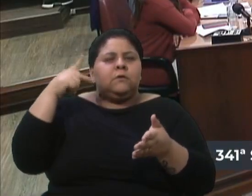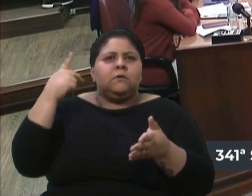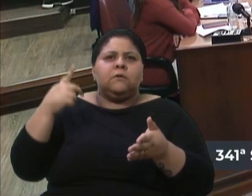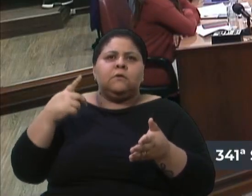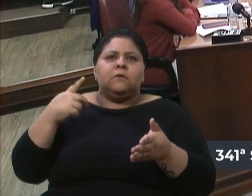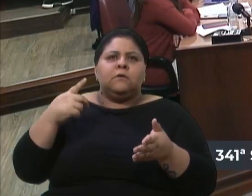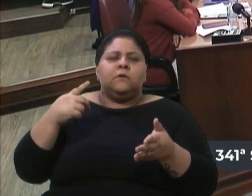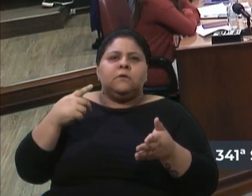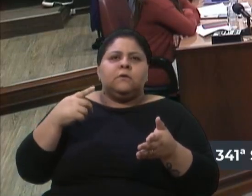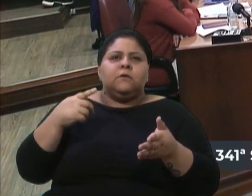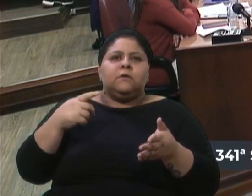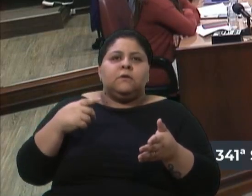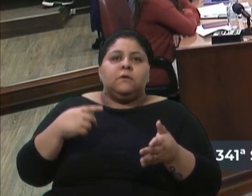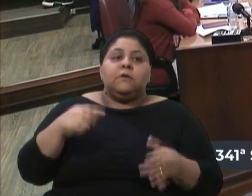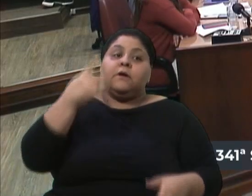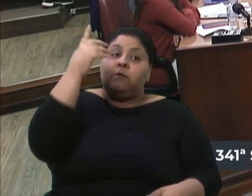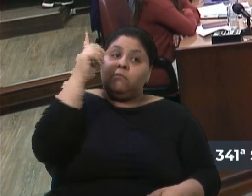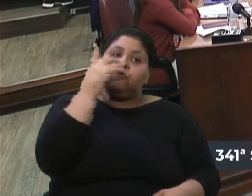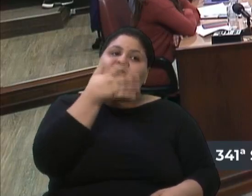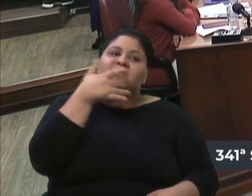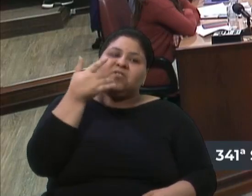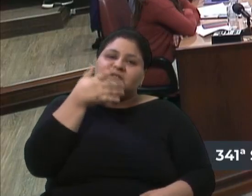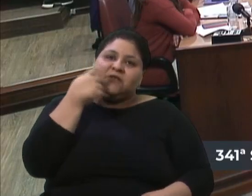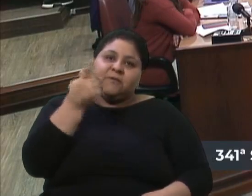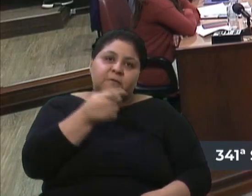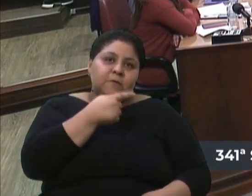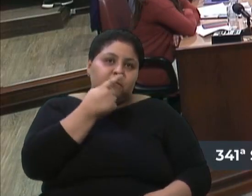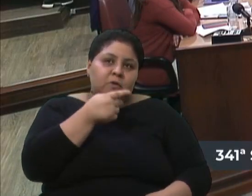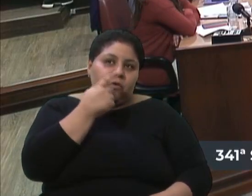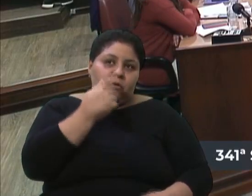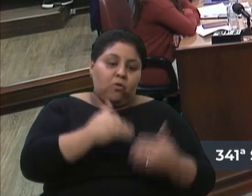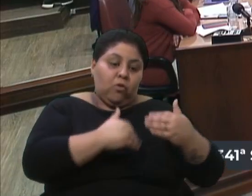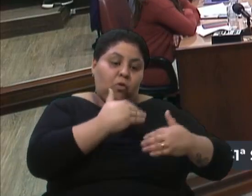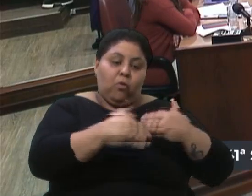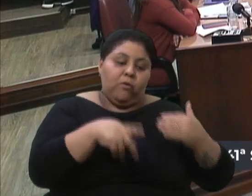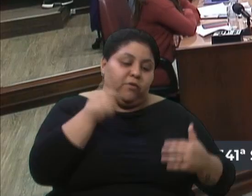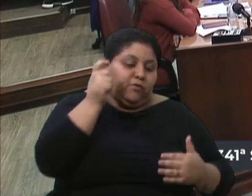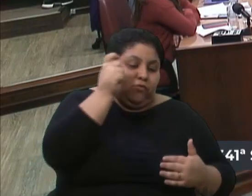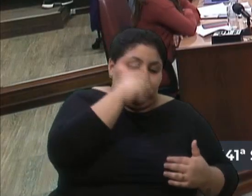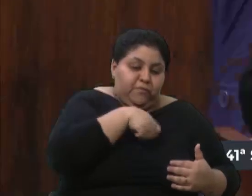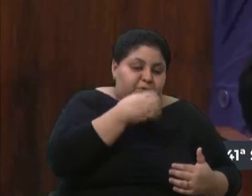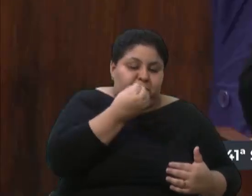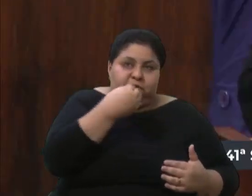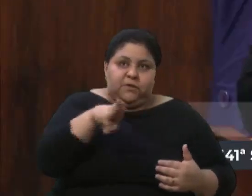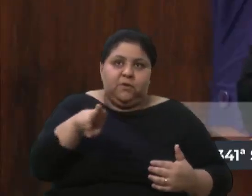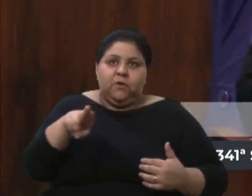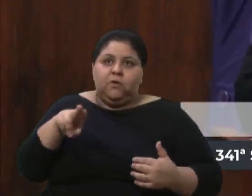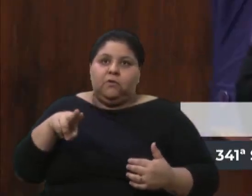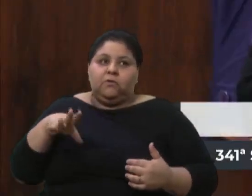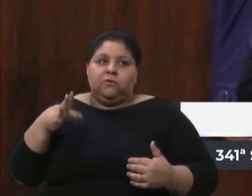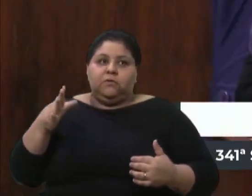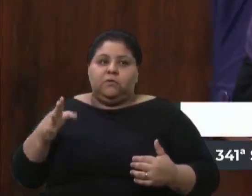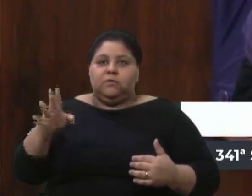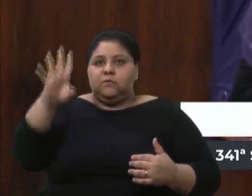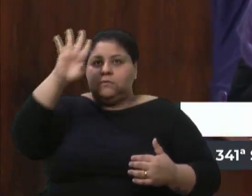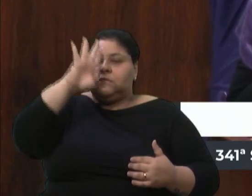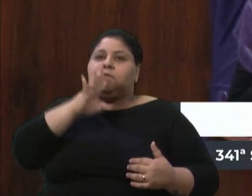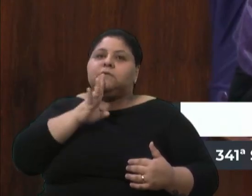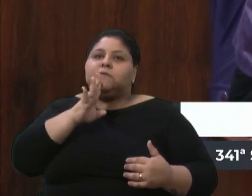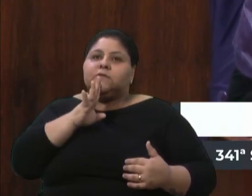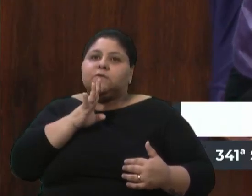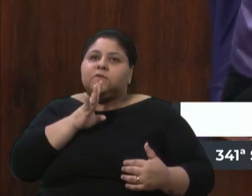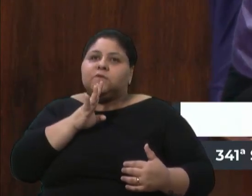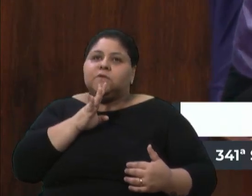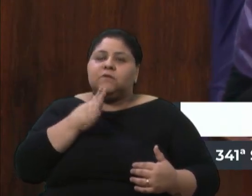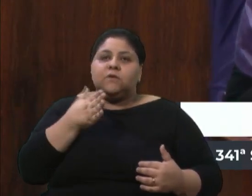falar quando não se precisa e quando não se conhece. Eu até que teve EJA na Dario Granja Santana, eu